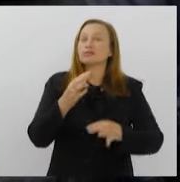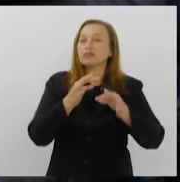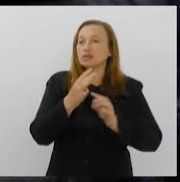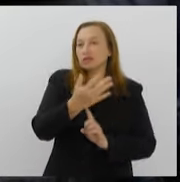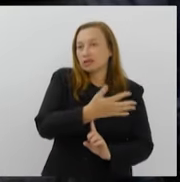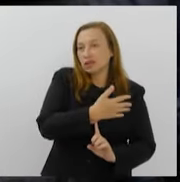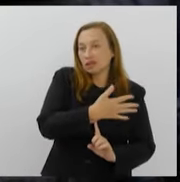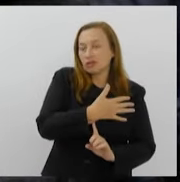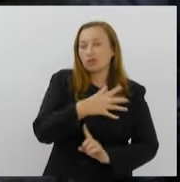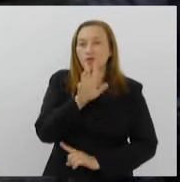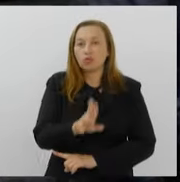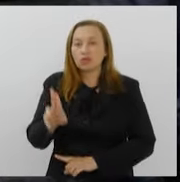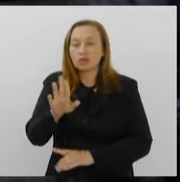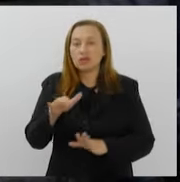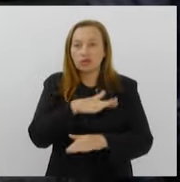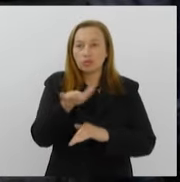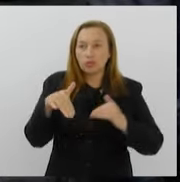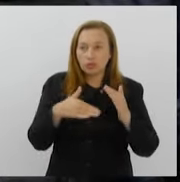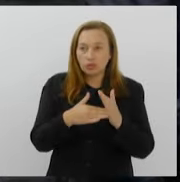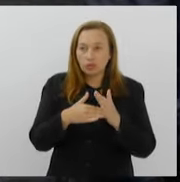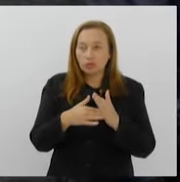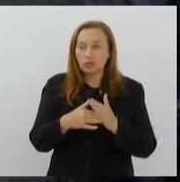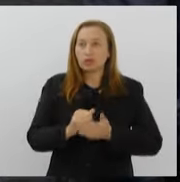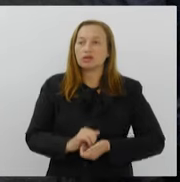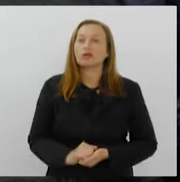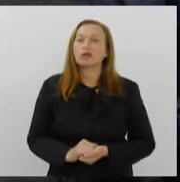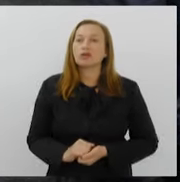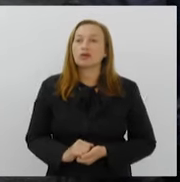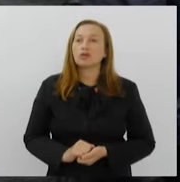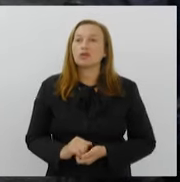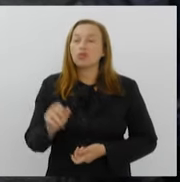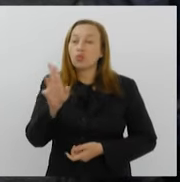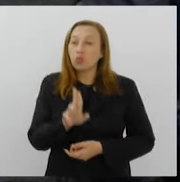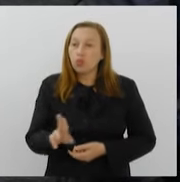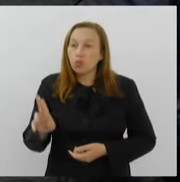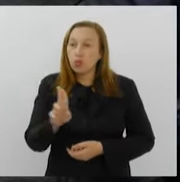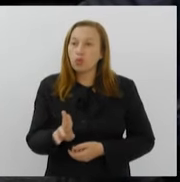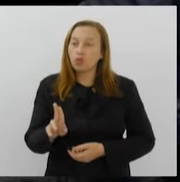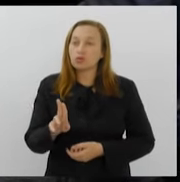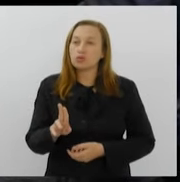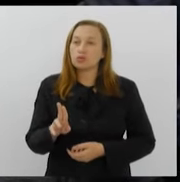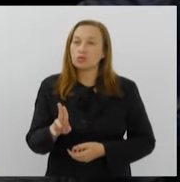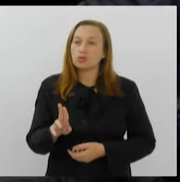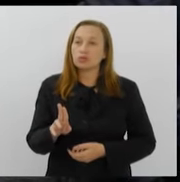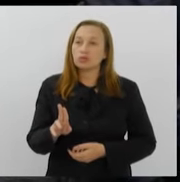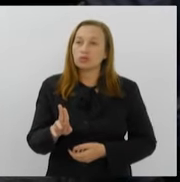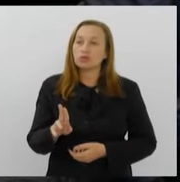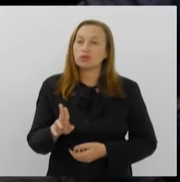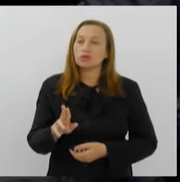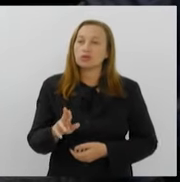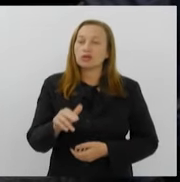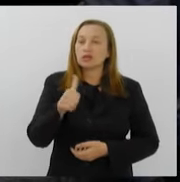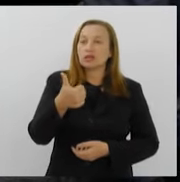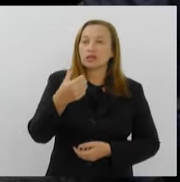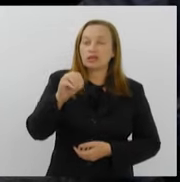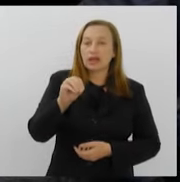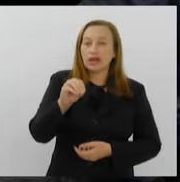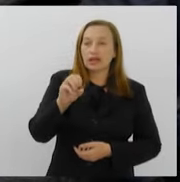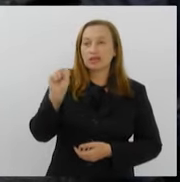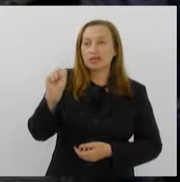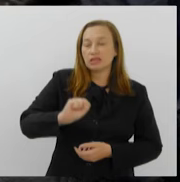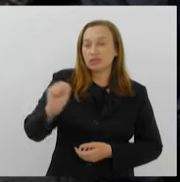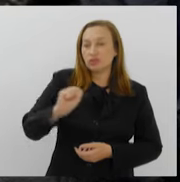por todos. A utilização dessa transação leva, em média, 10 segundos, e não